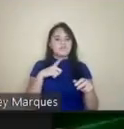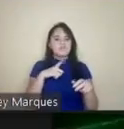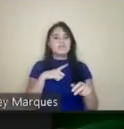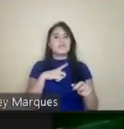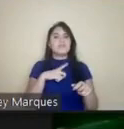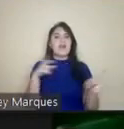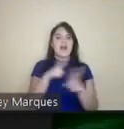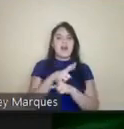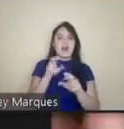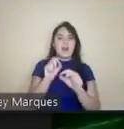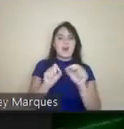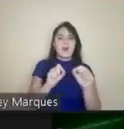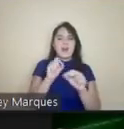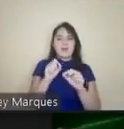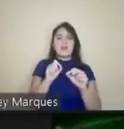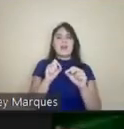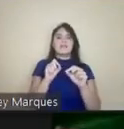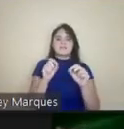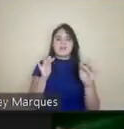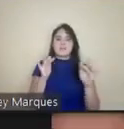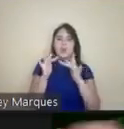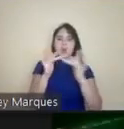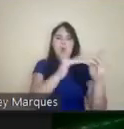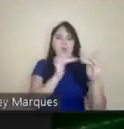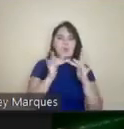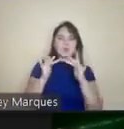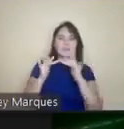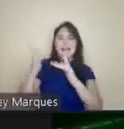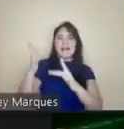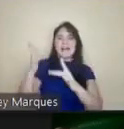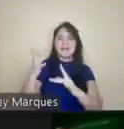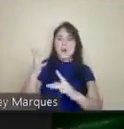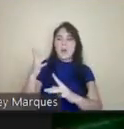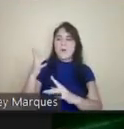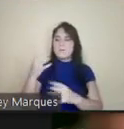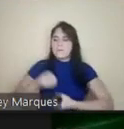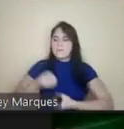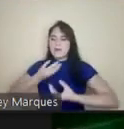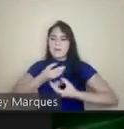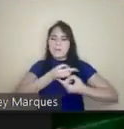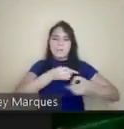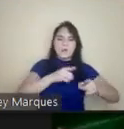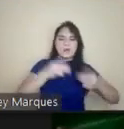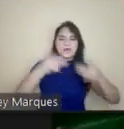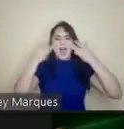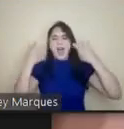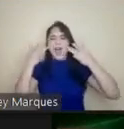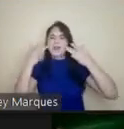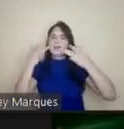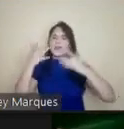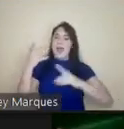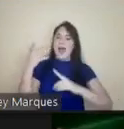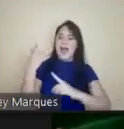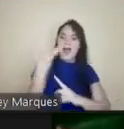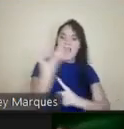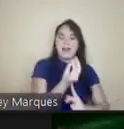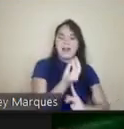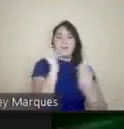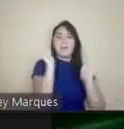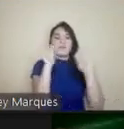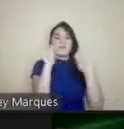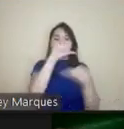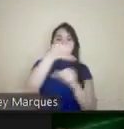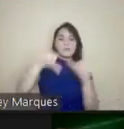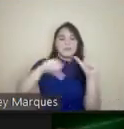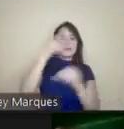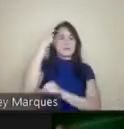de música, de teatro, de arte, para que a gente possa transformar alguns pensamentos, né? Porque